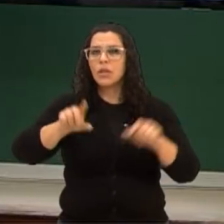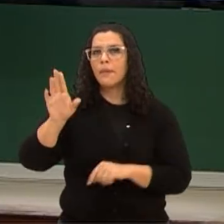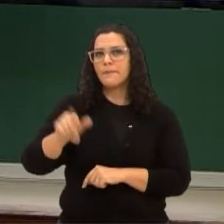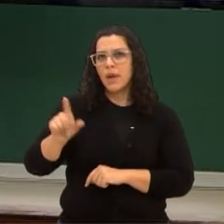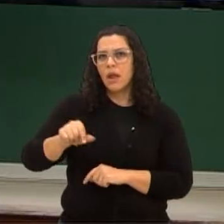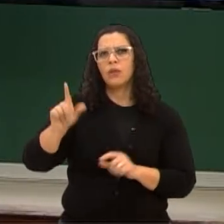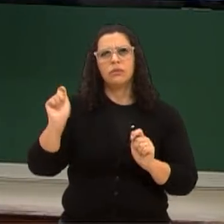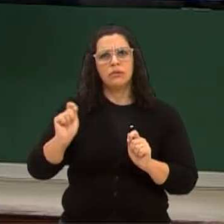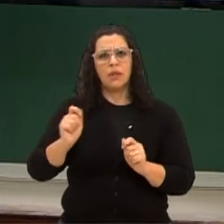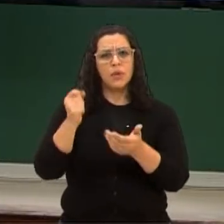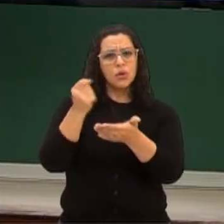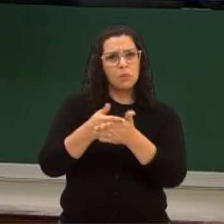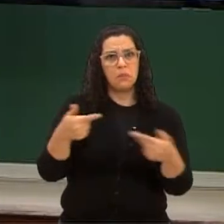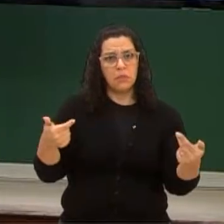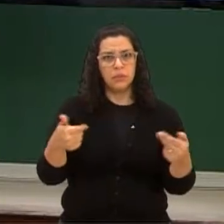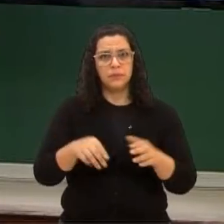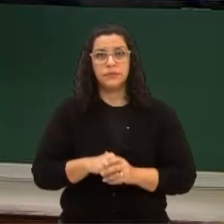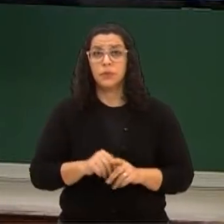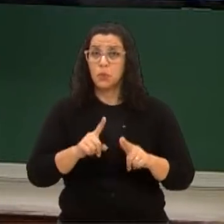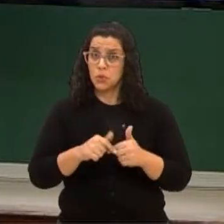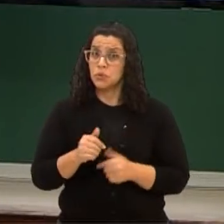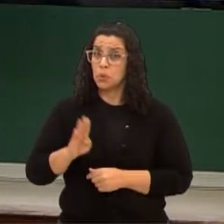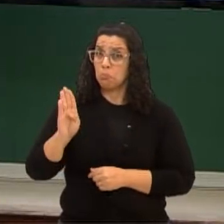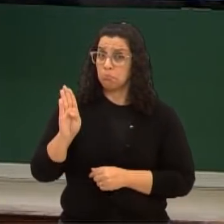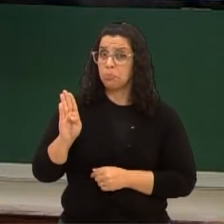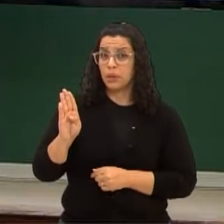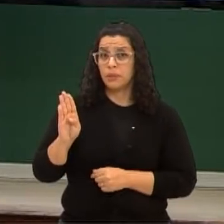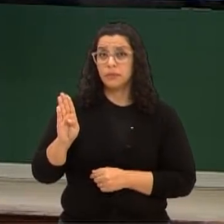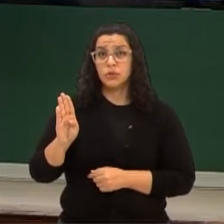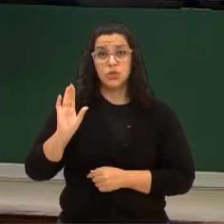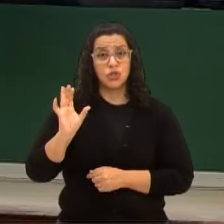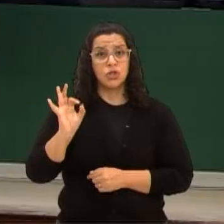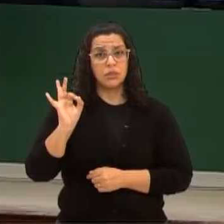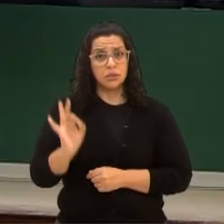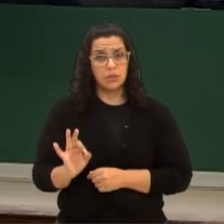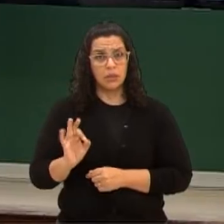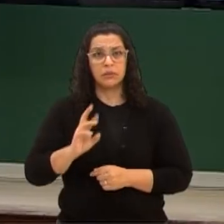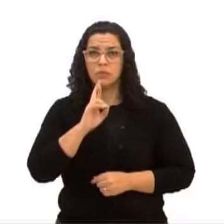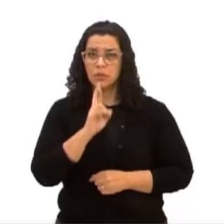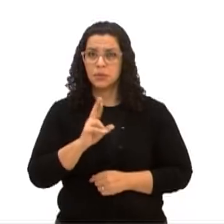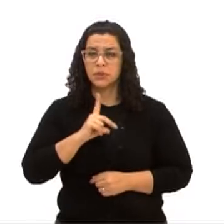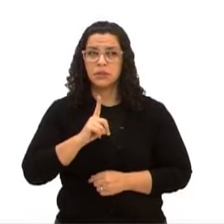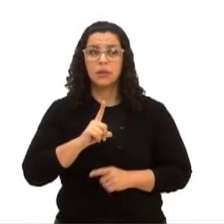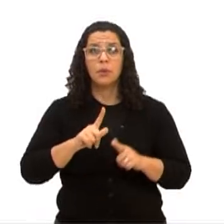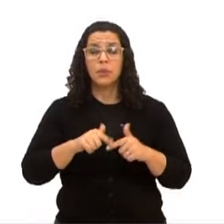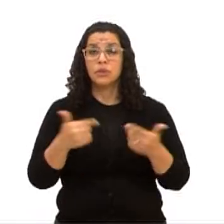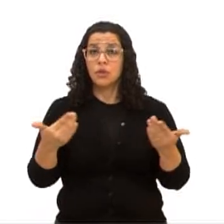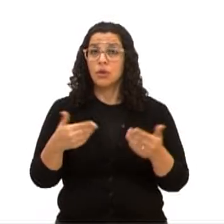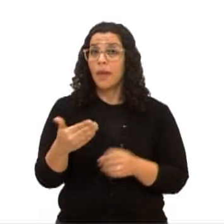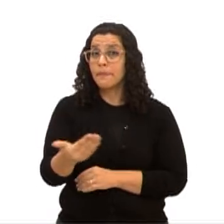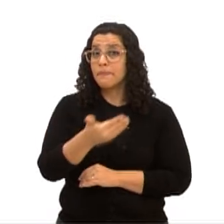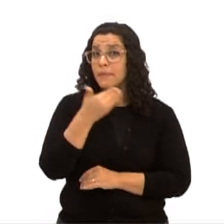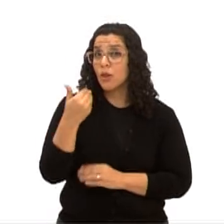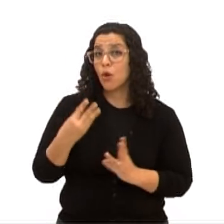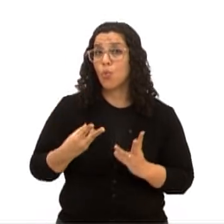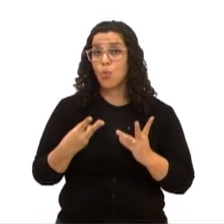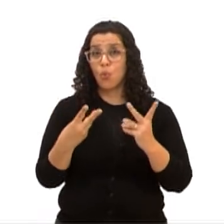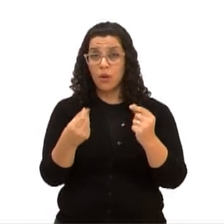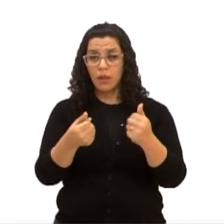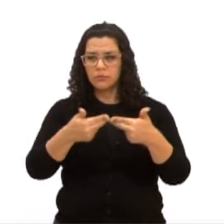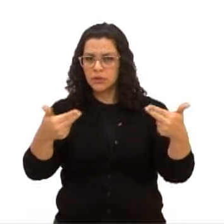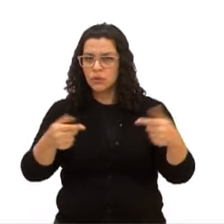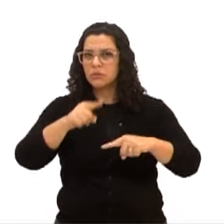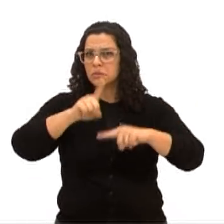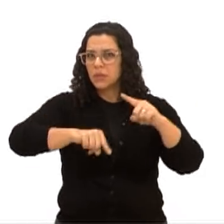pessoas possam consumir. Portanto, a letra B já é a resposta do exercício, ou seja, há uma melhora da